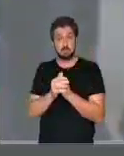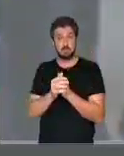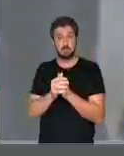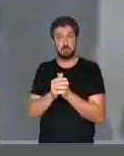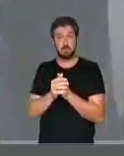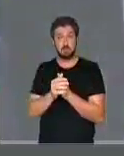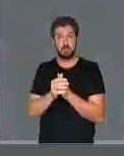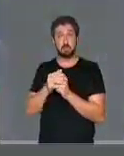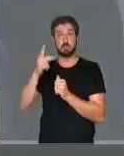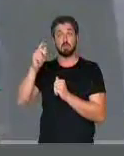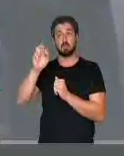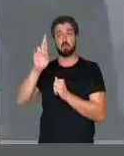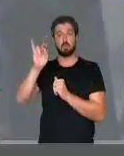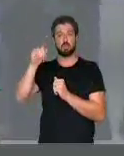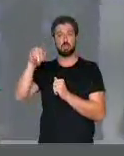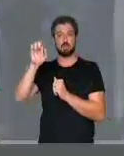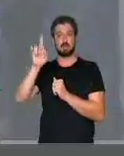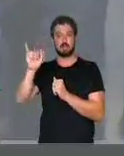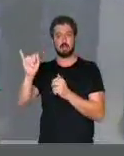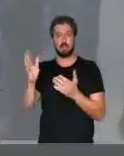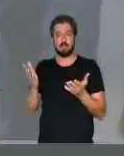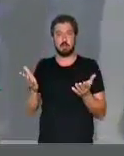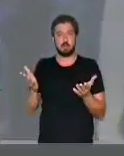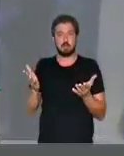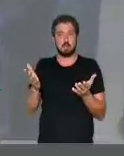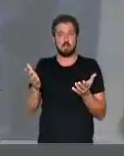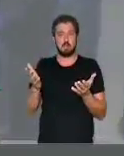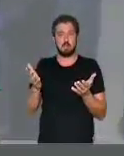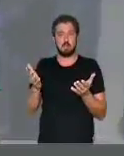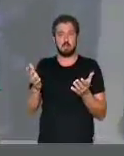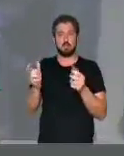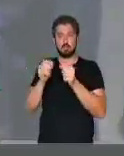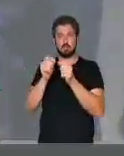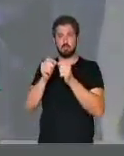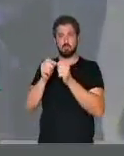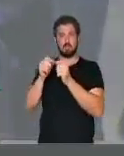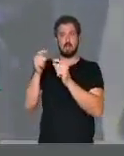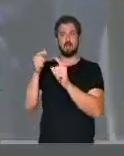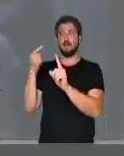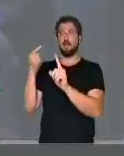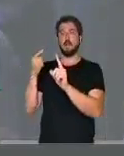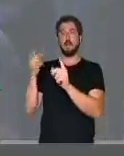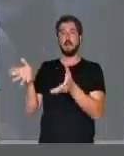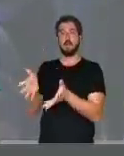Se Cândido Portinari faz... Se Cândido Portinari faz apologia...